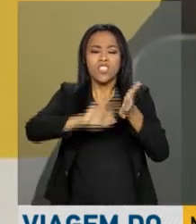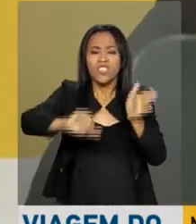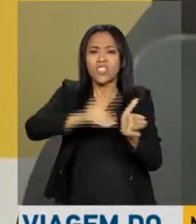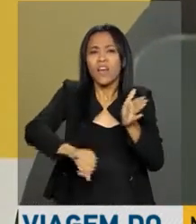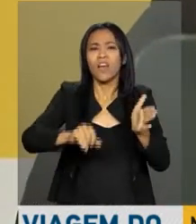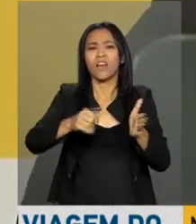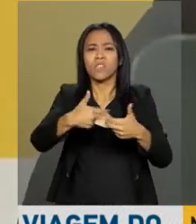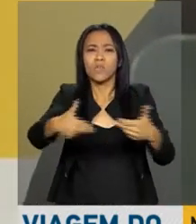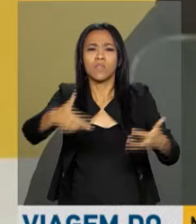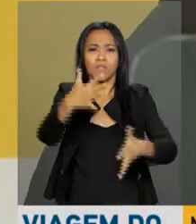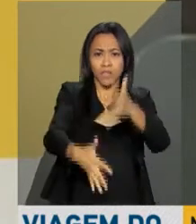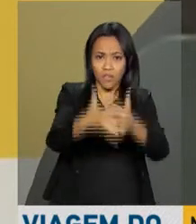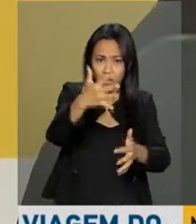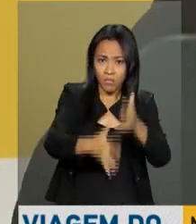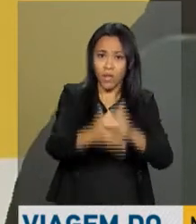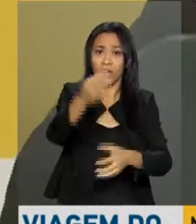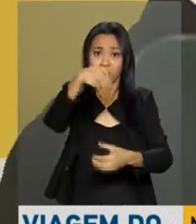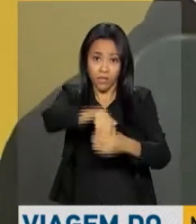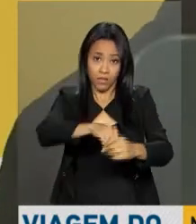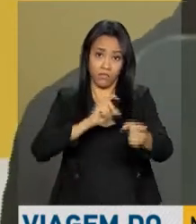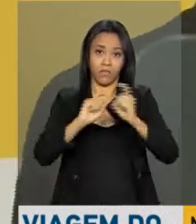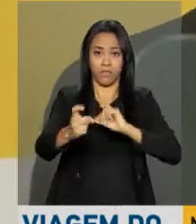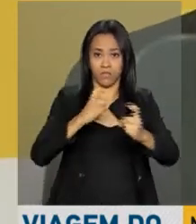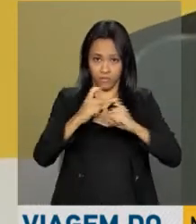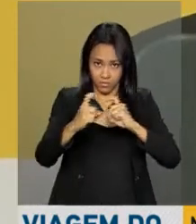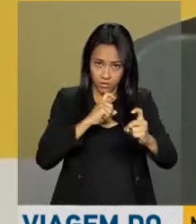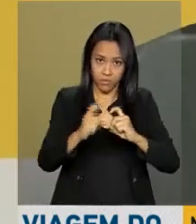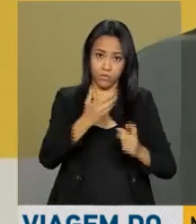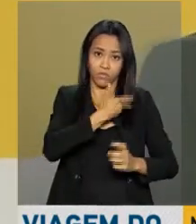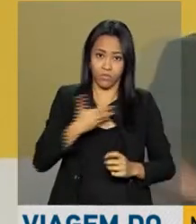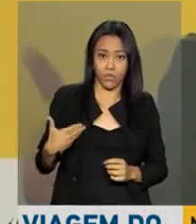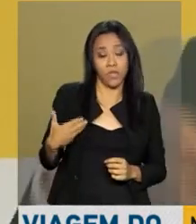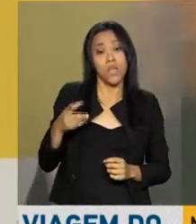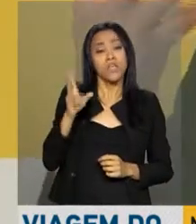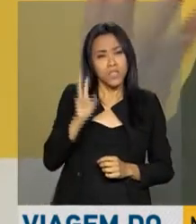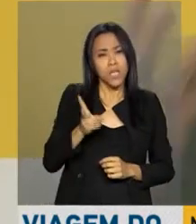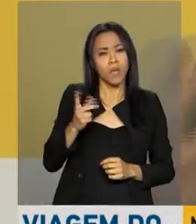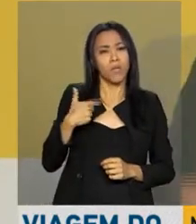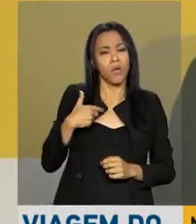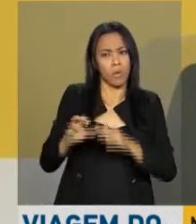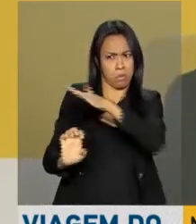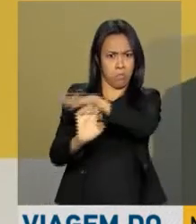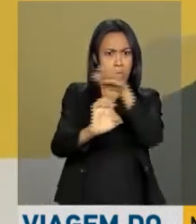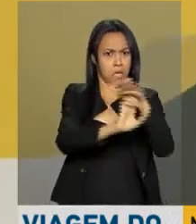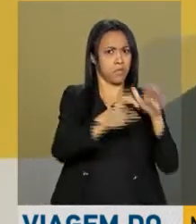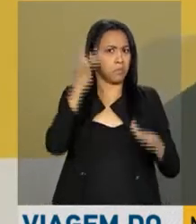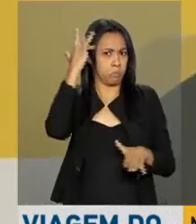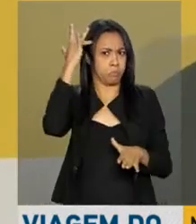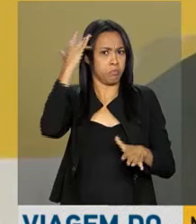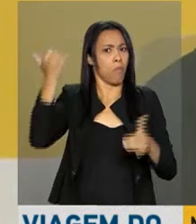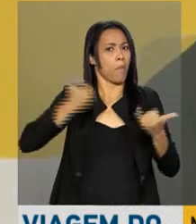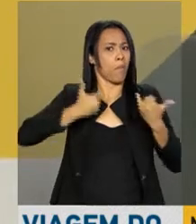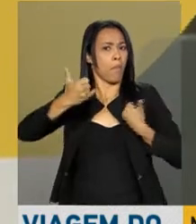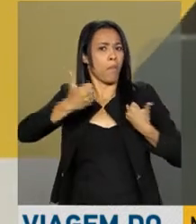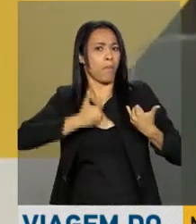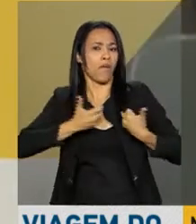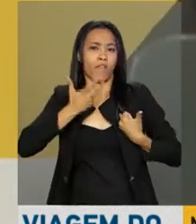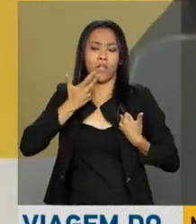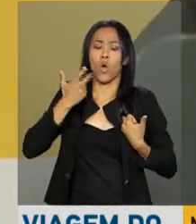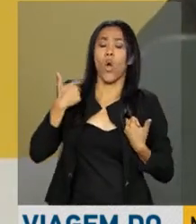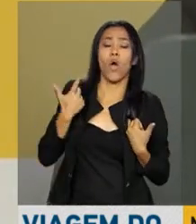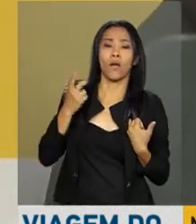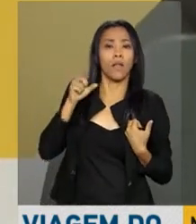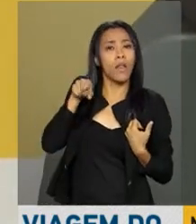um ano no país de vez enquanto eu ouço empresários dizendo óleo grandes empresários naturalmente né dólar na minha empresa